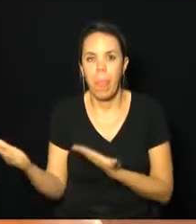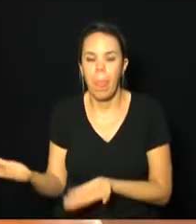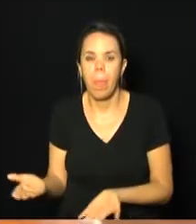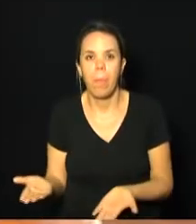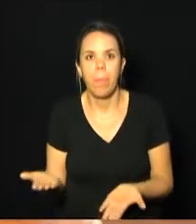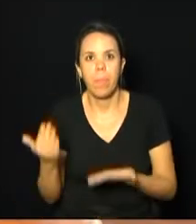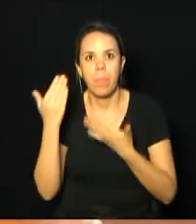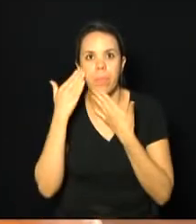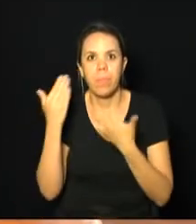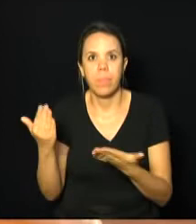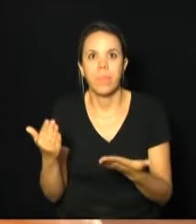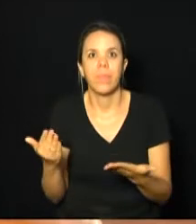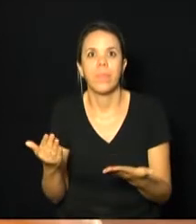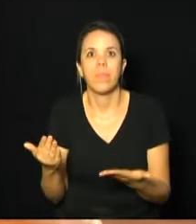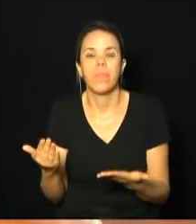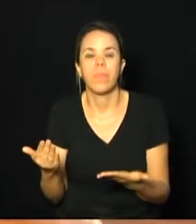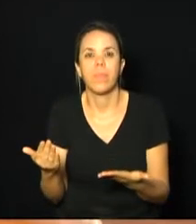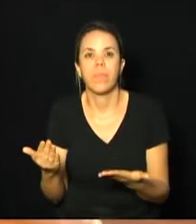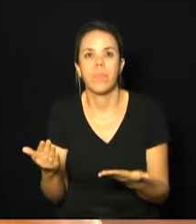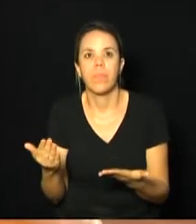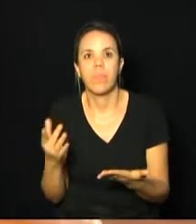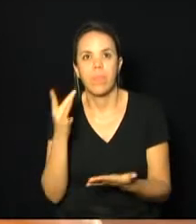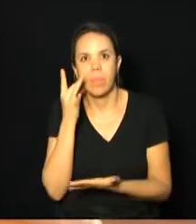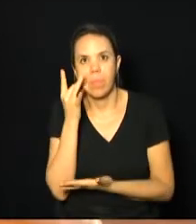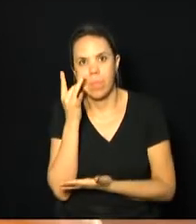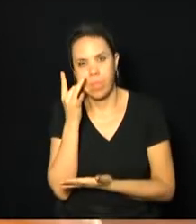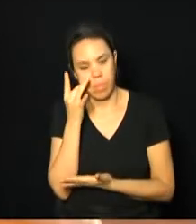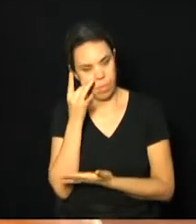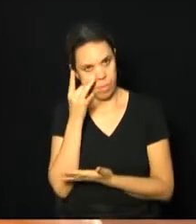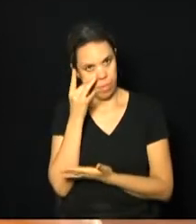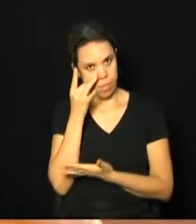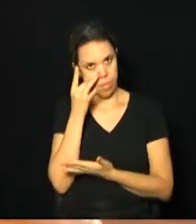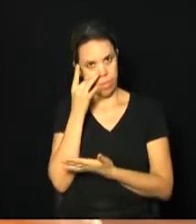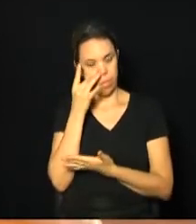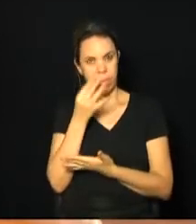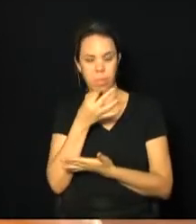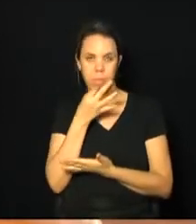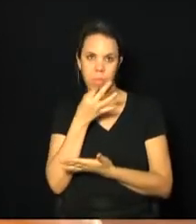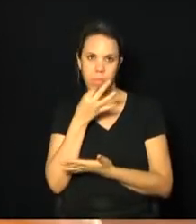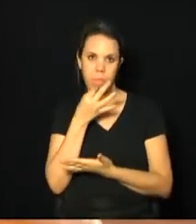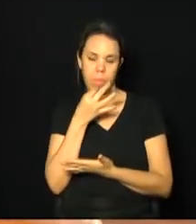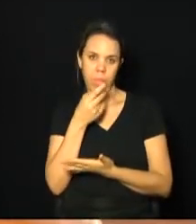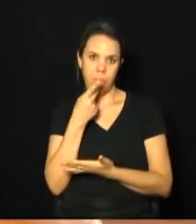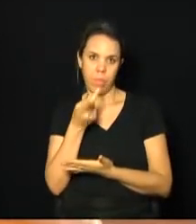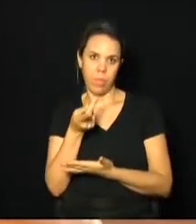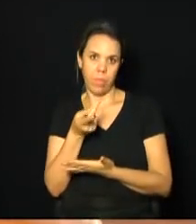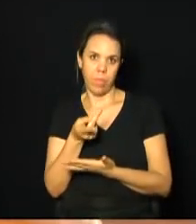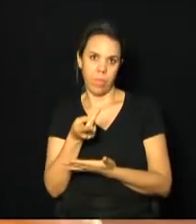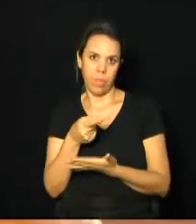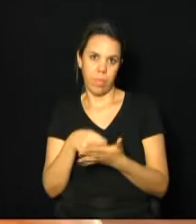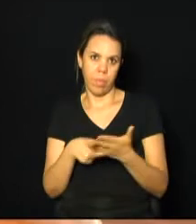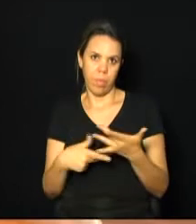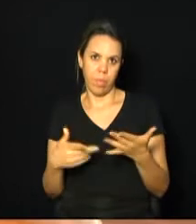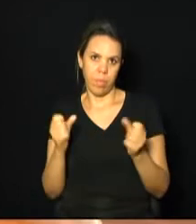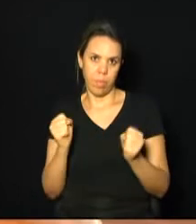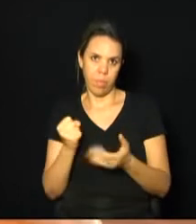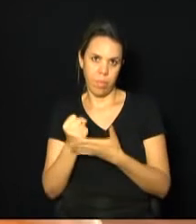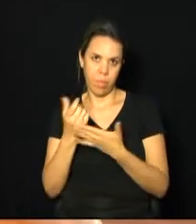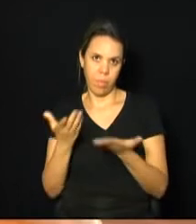Muito obrigada, viu, pela tua presença, pela tua contribuição. E o que a gente